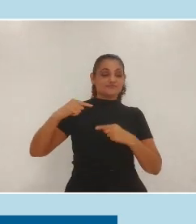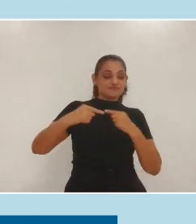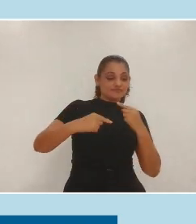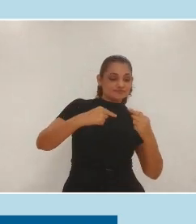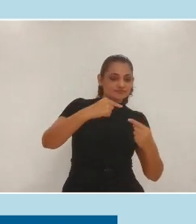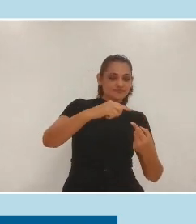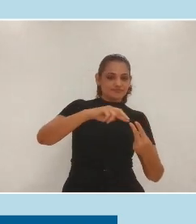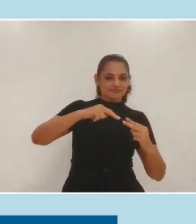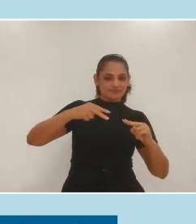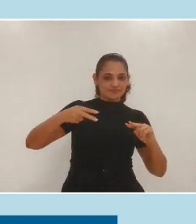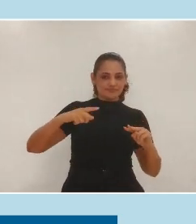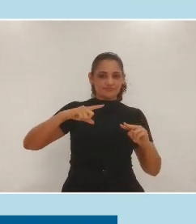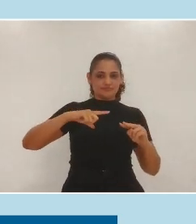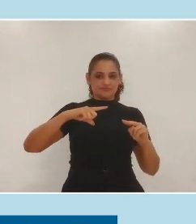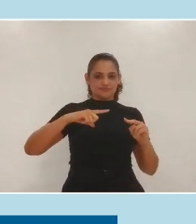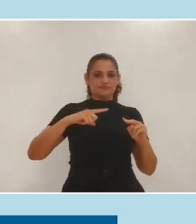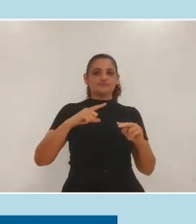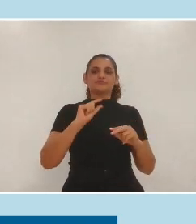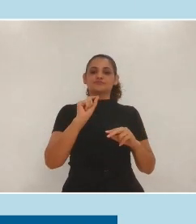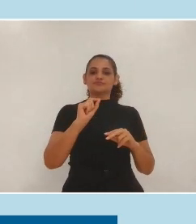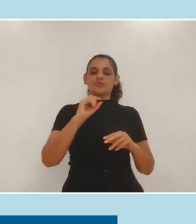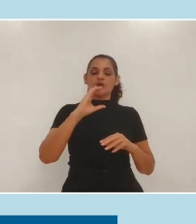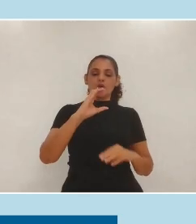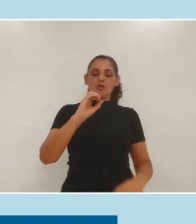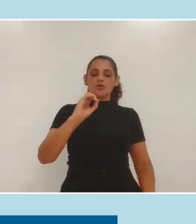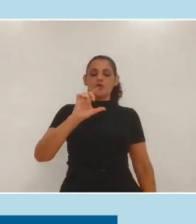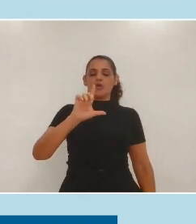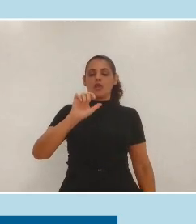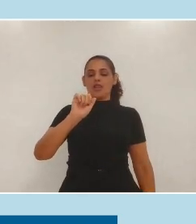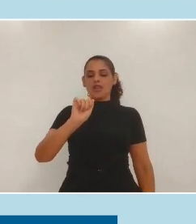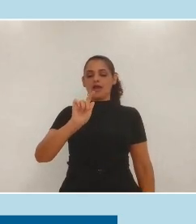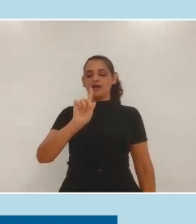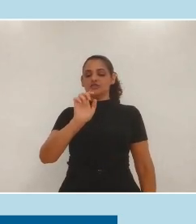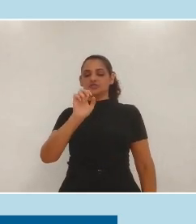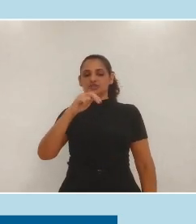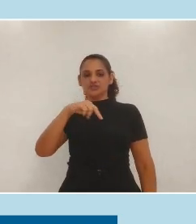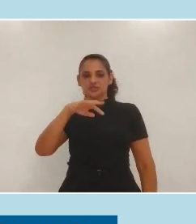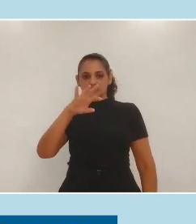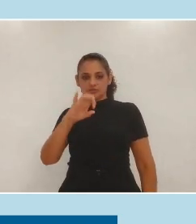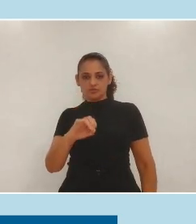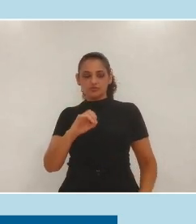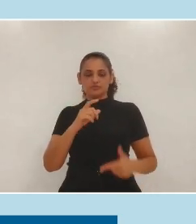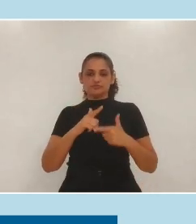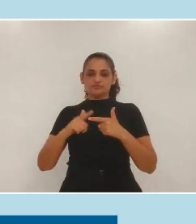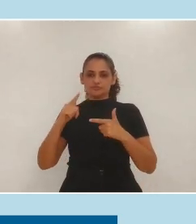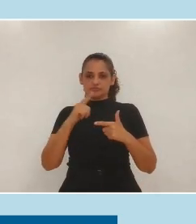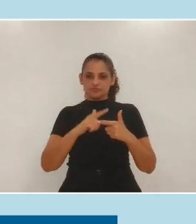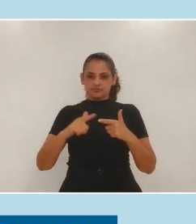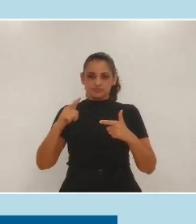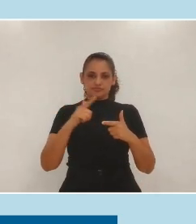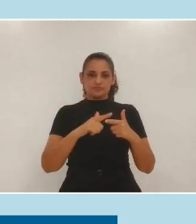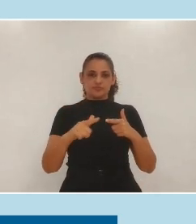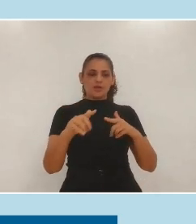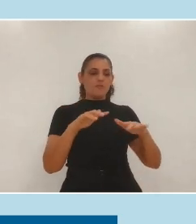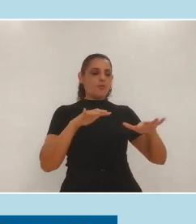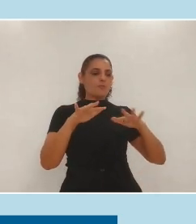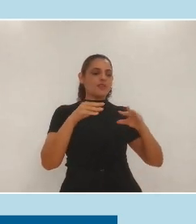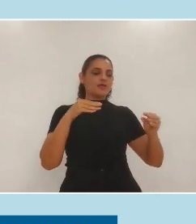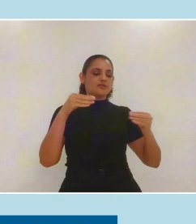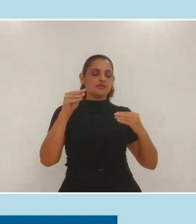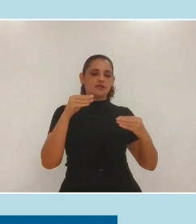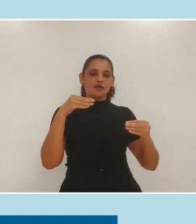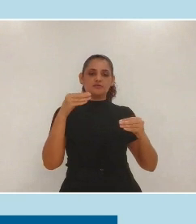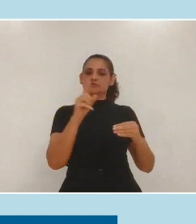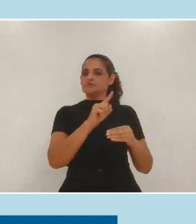do colágeno e a hipermobilidade, por outro lado, geralmente ela não vai apresentar a alteração do